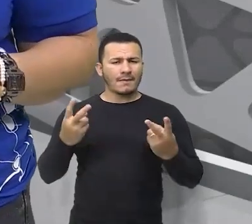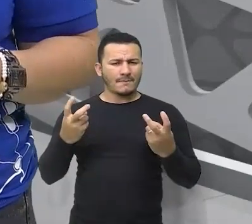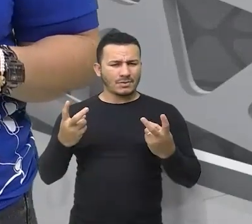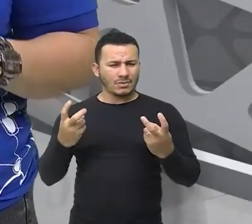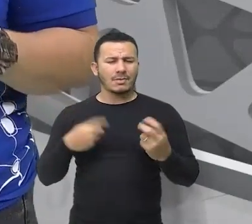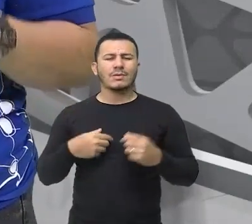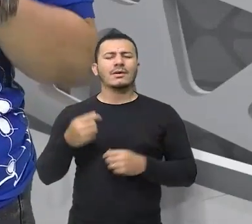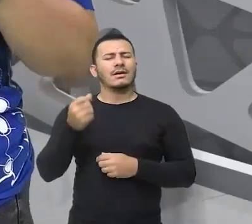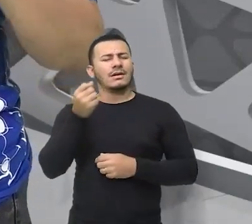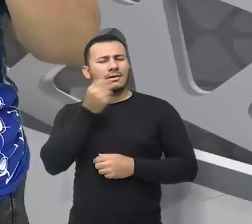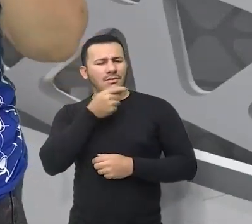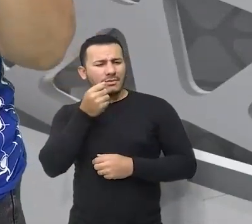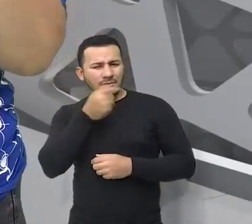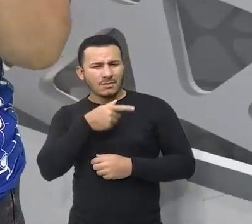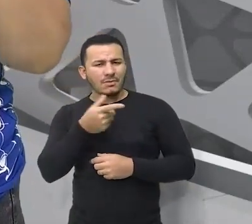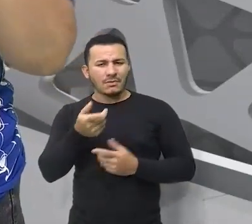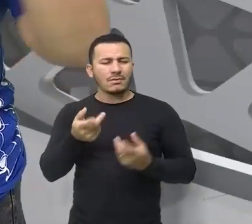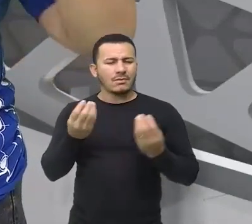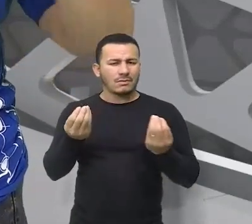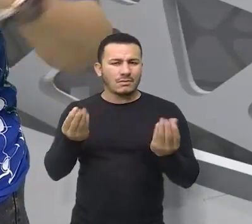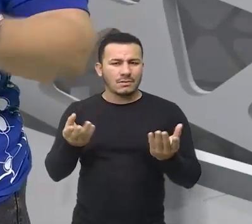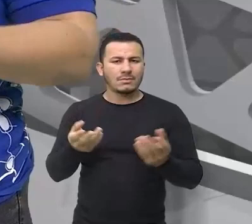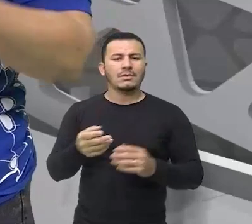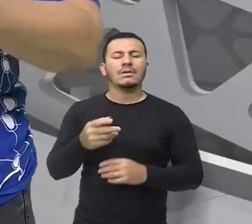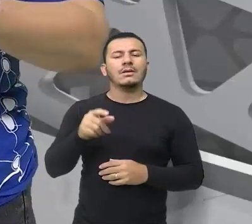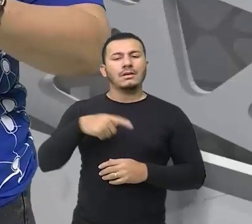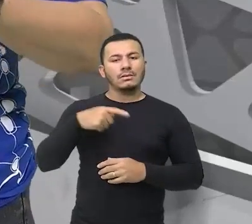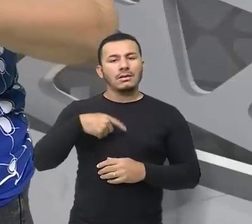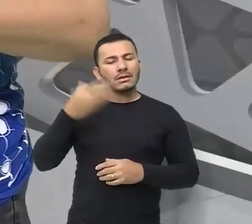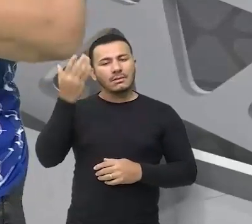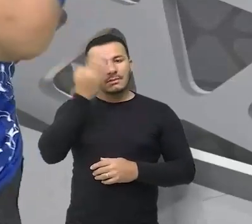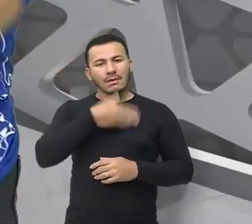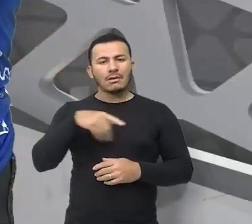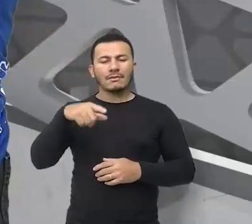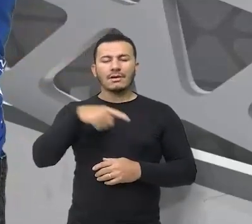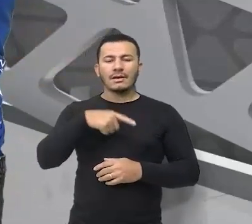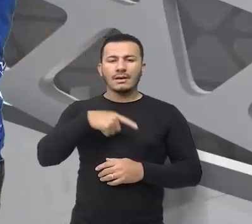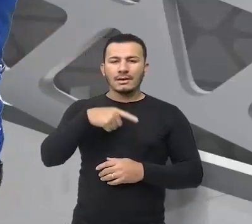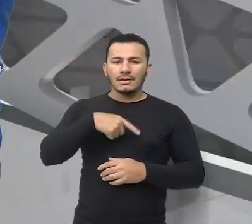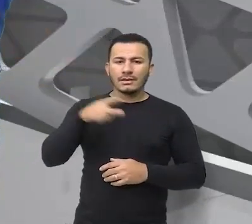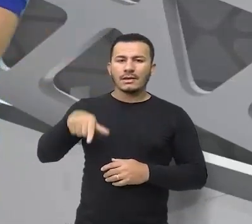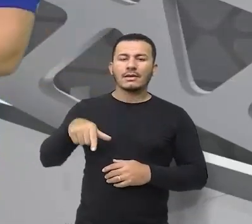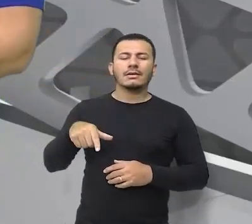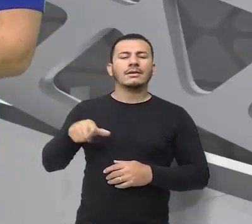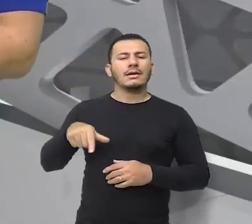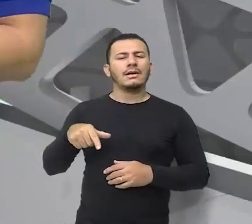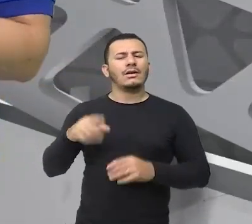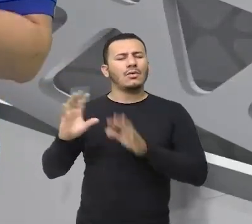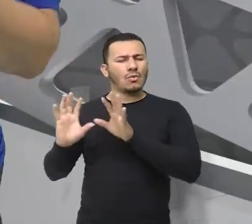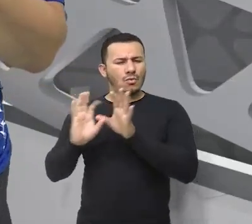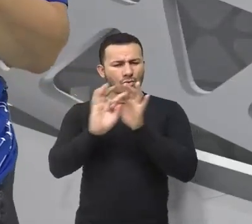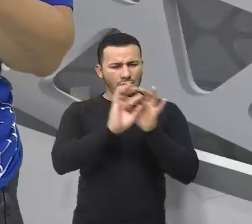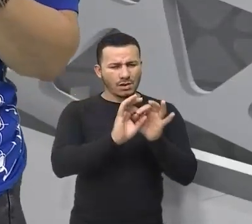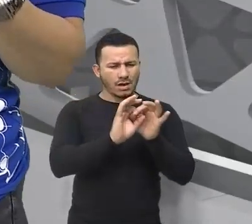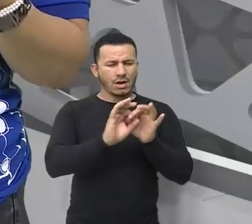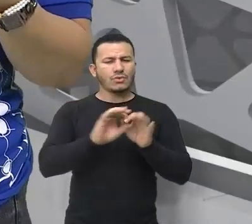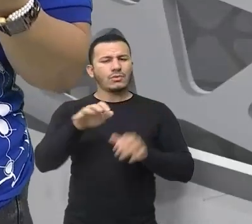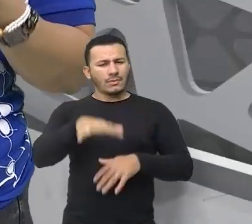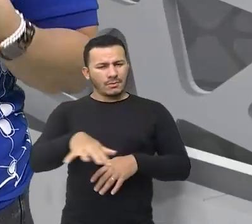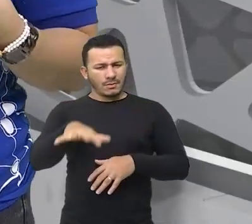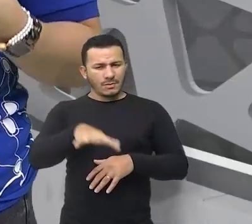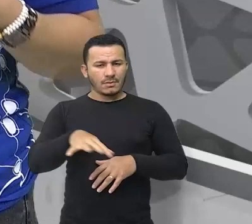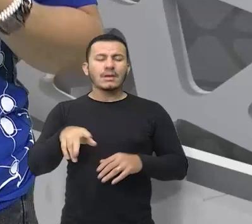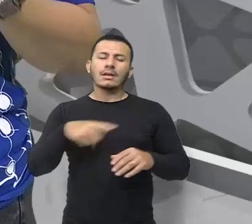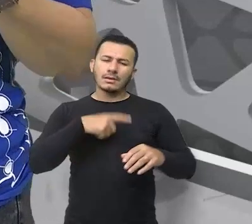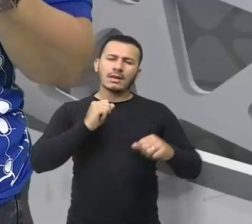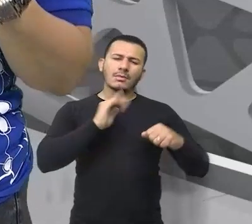do humor presente. A gente vê claramente a presença de um contexto, então tem o contexto